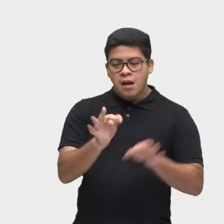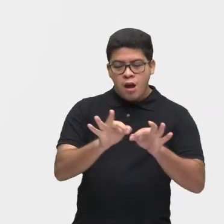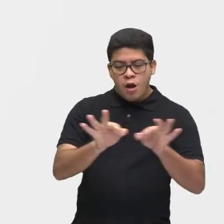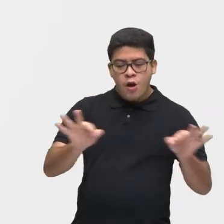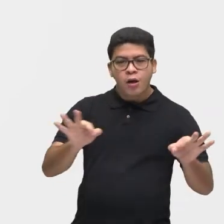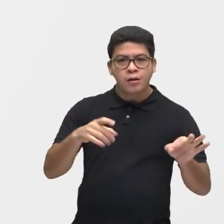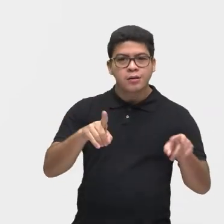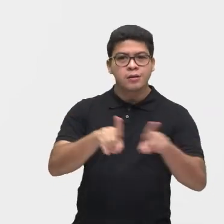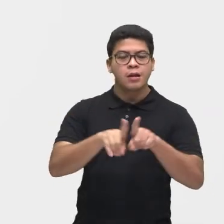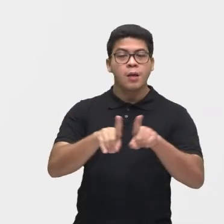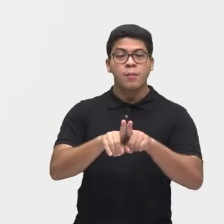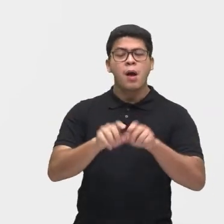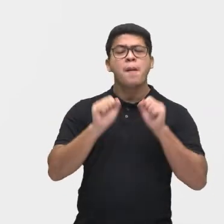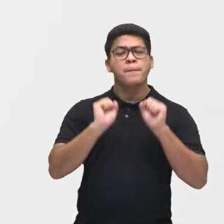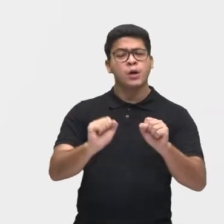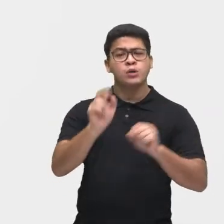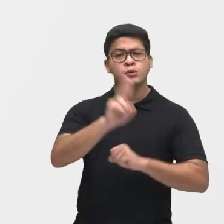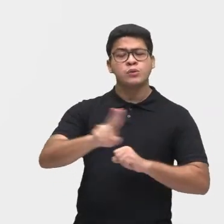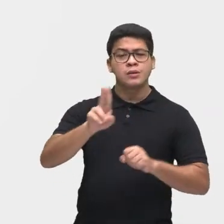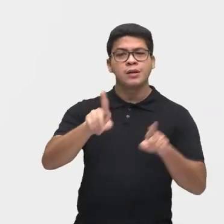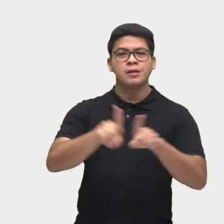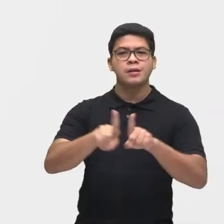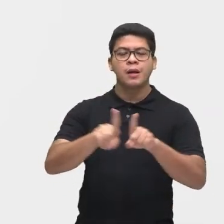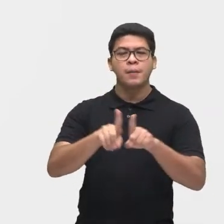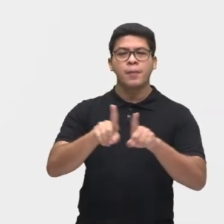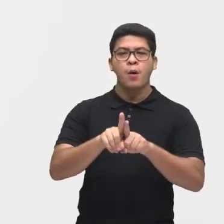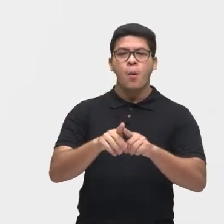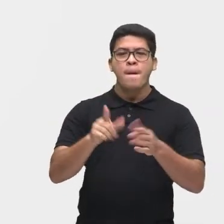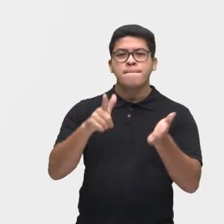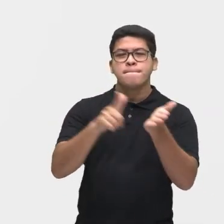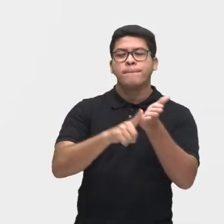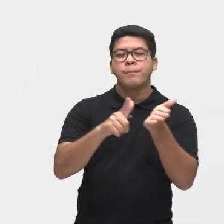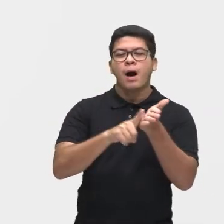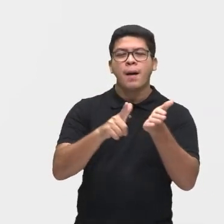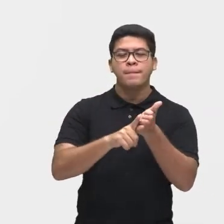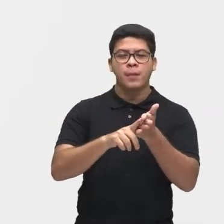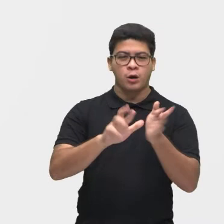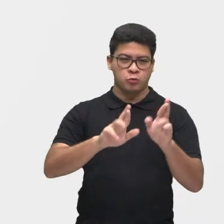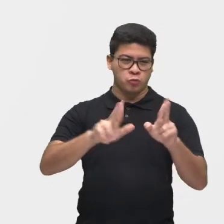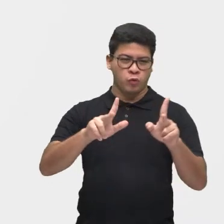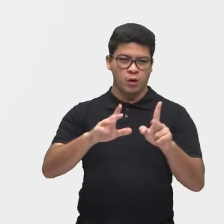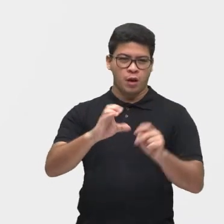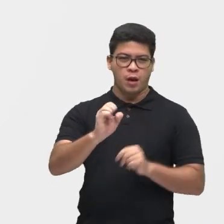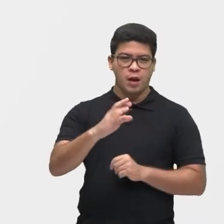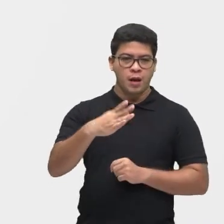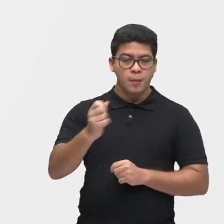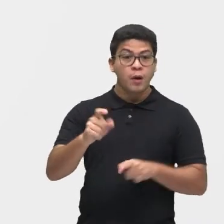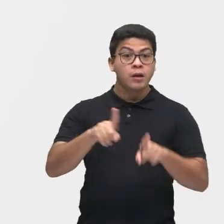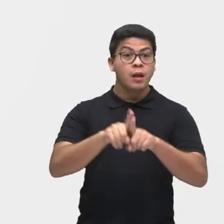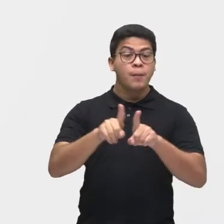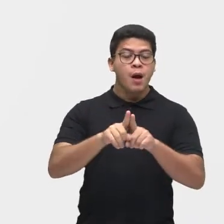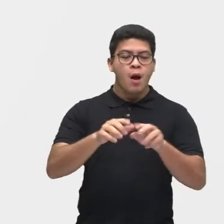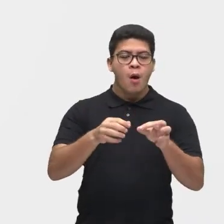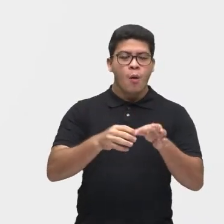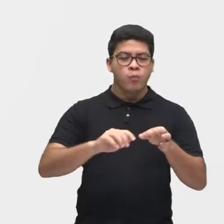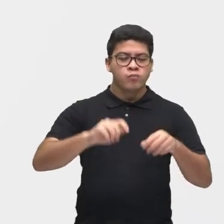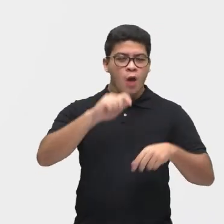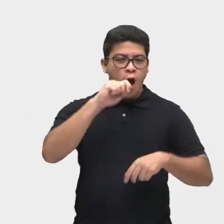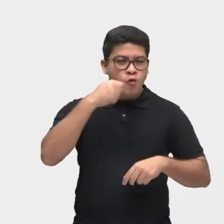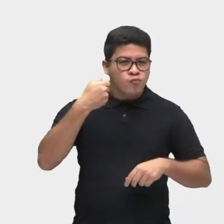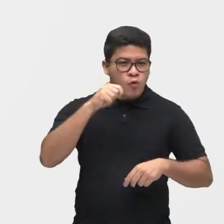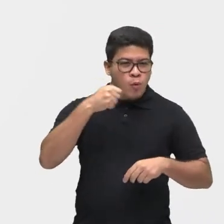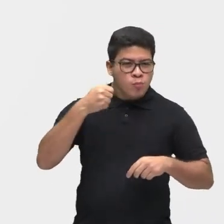crepom também dá para fazer, mas o papel crepom ele é capaz de rasgar, né, com os movimentos. Palito de churrasco, né, de 30 a